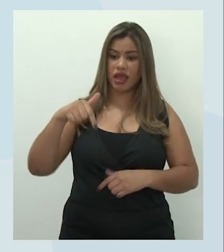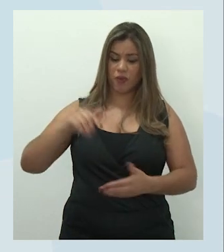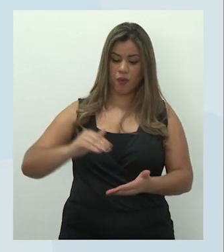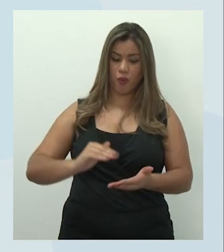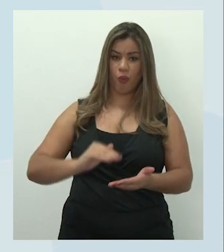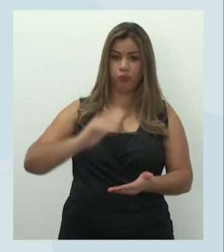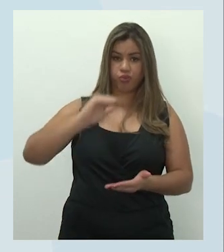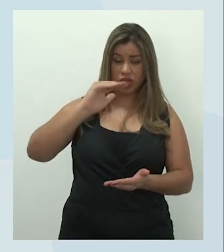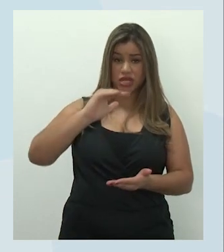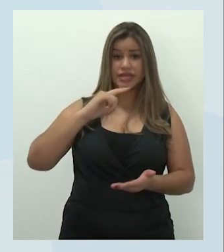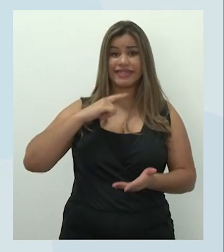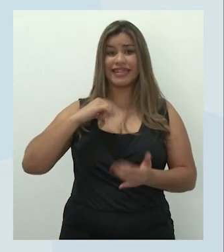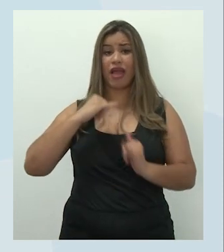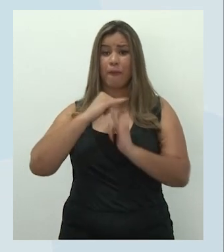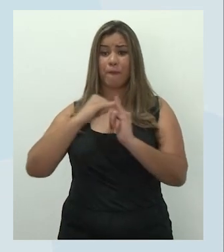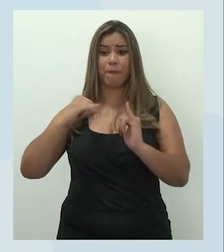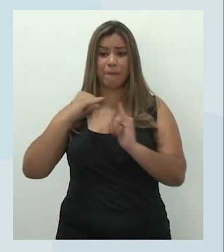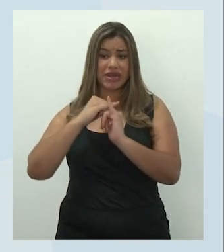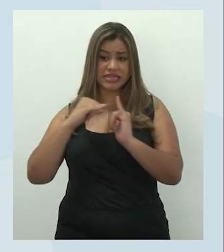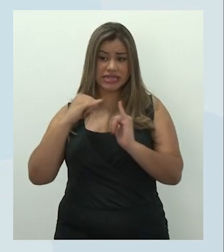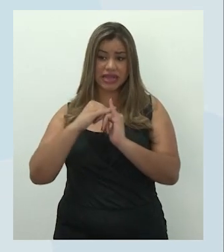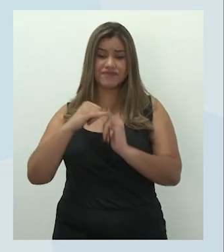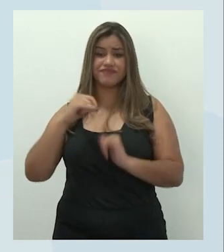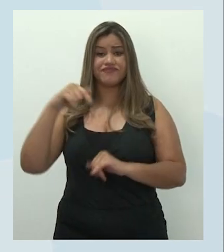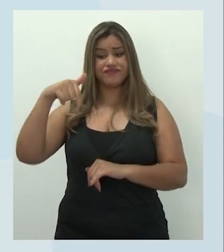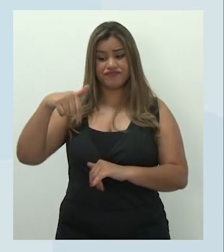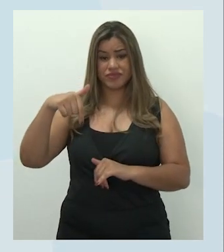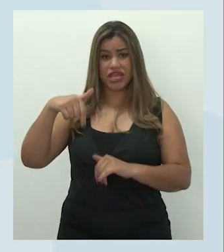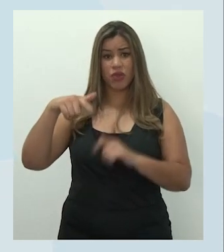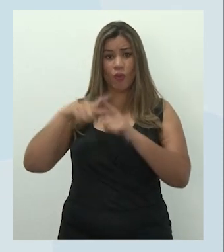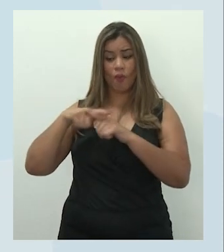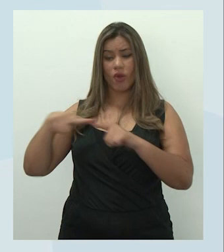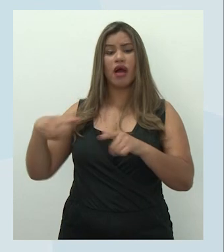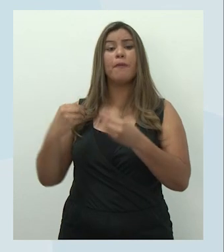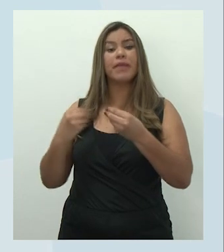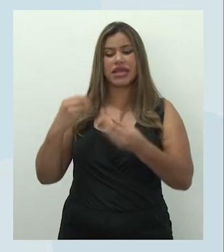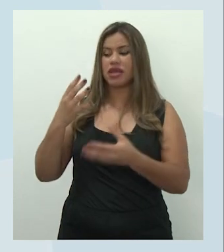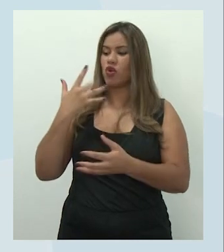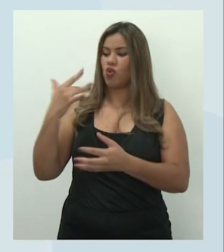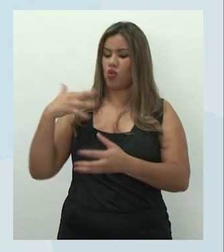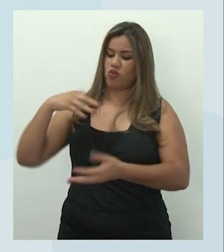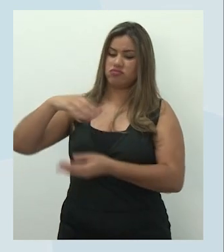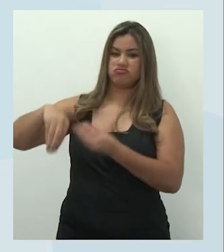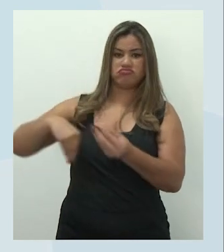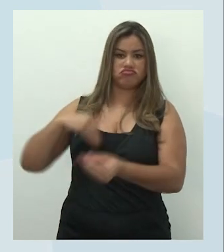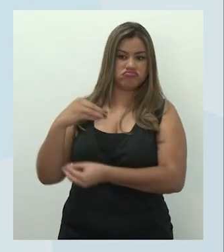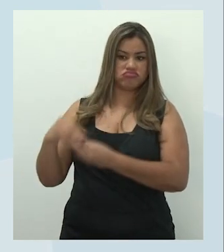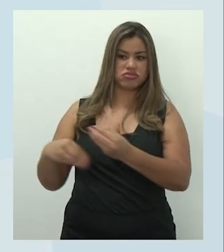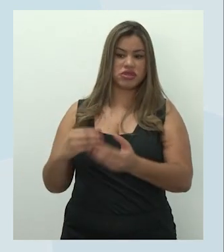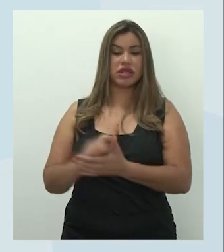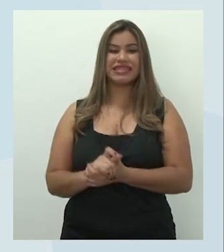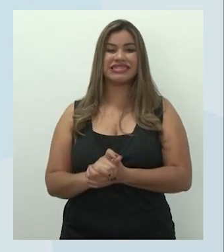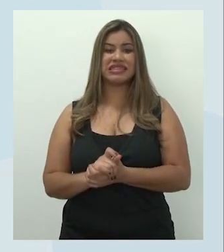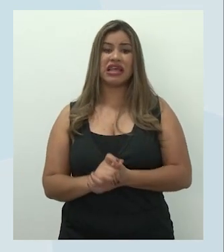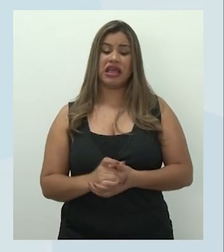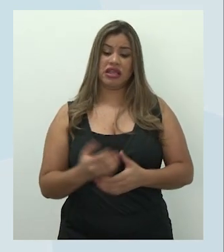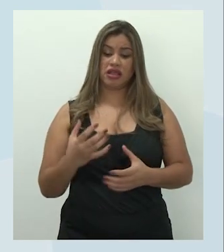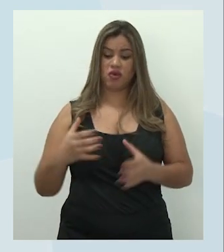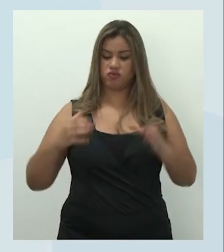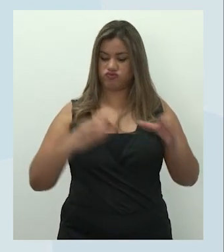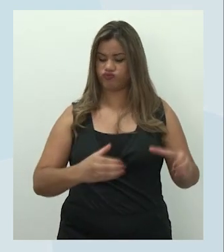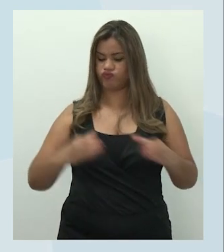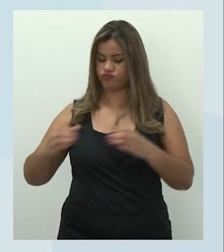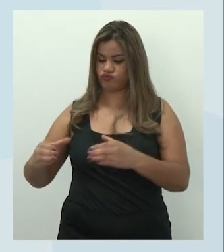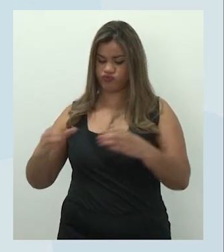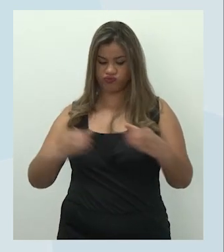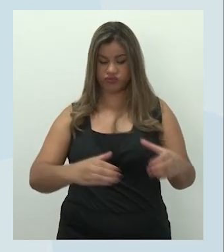e 7 latas vazias para a mistura das cores. Repartir as latas, então, entre elas é fácil, são 7